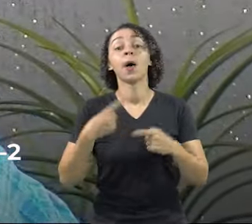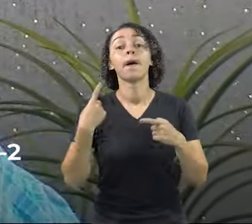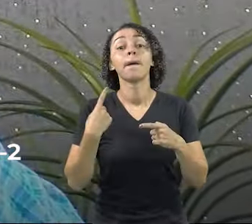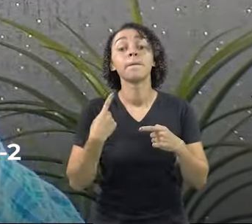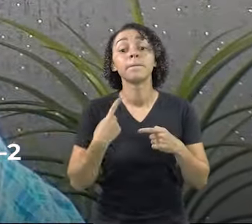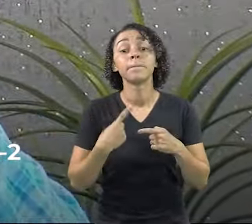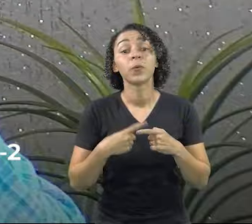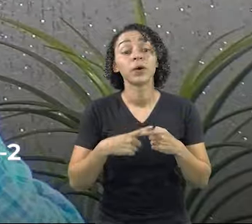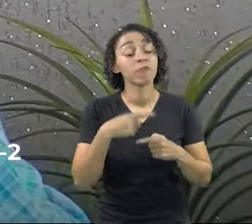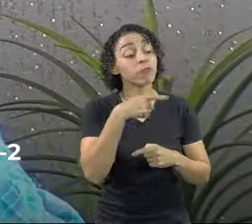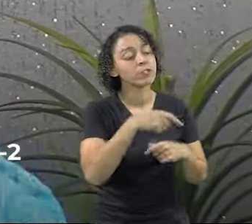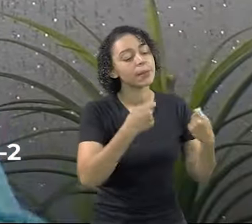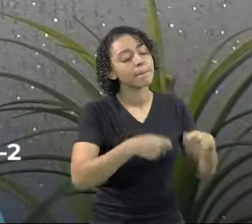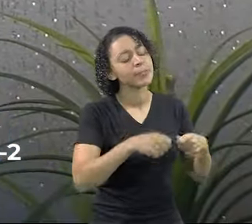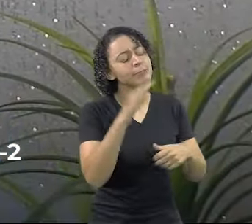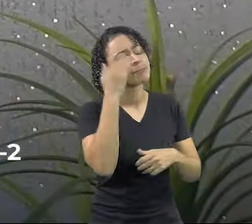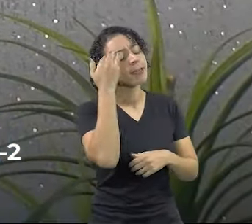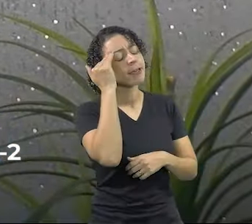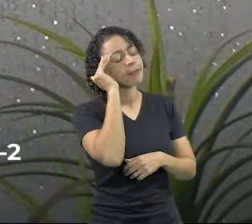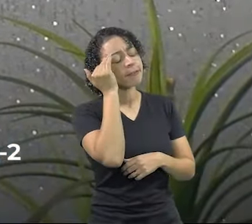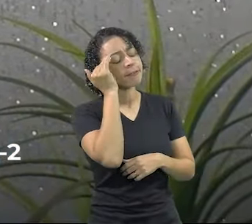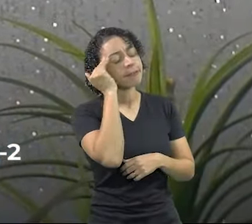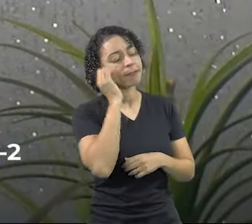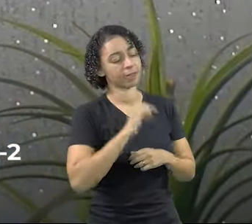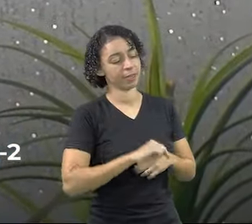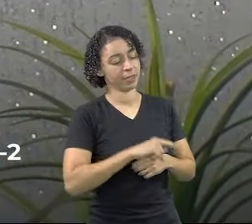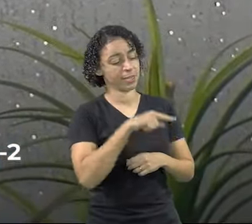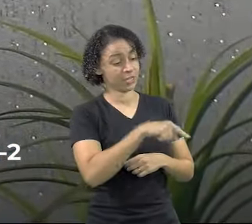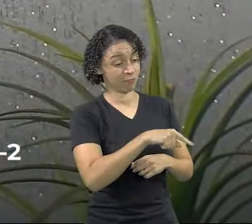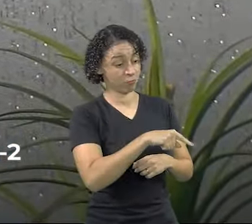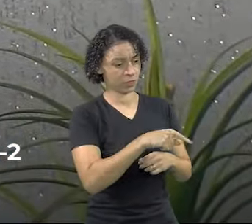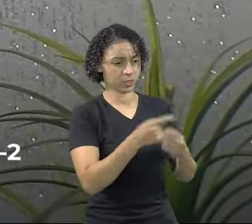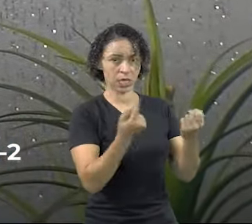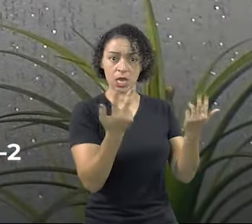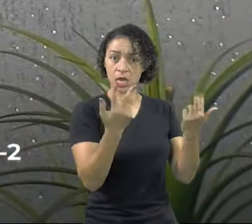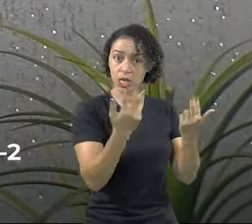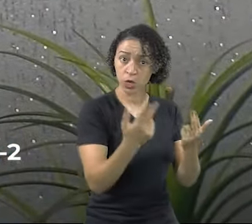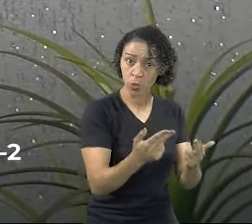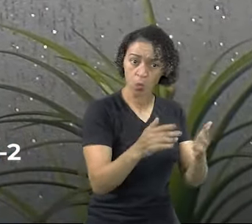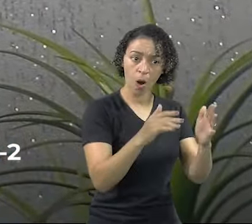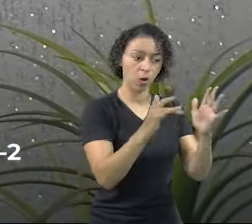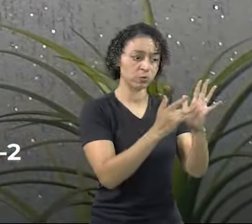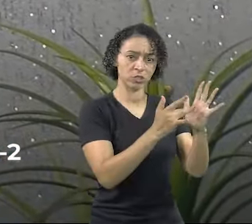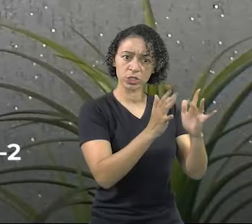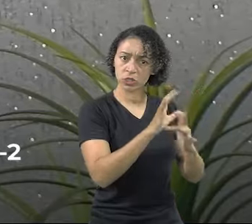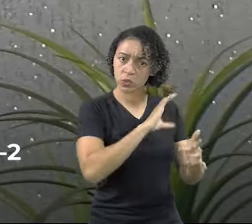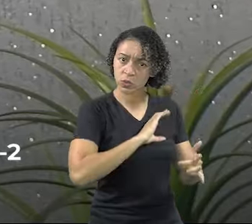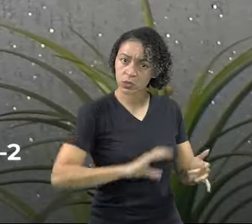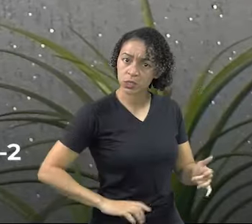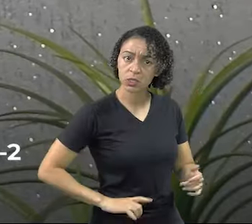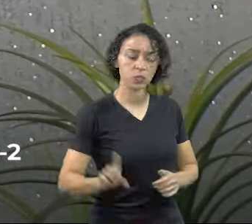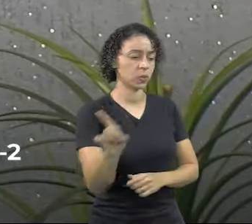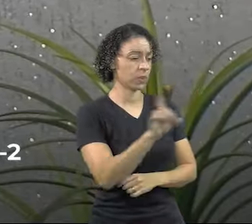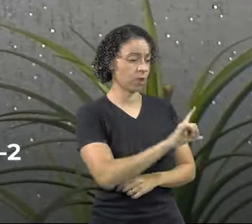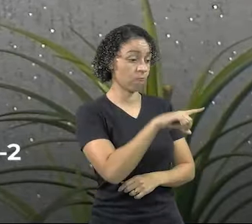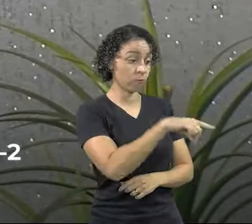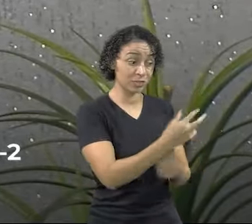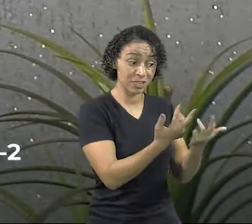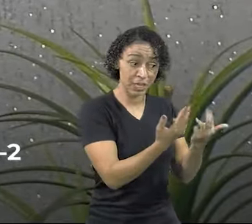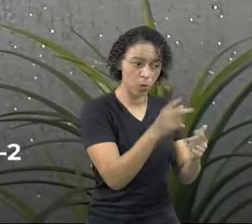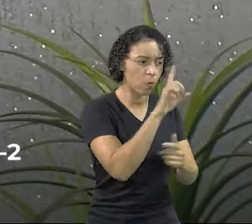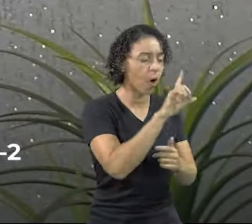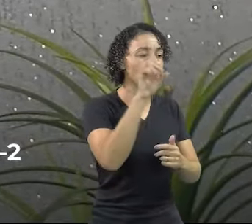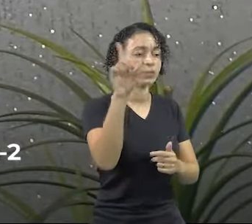espinho para que você entenda que você não é o Cristo para que você entenda que você não é